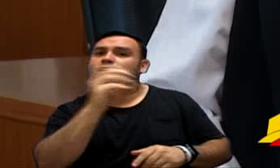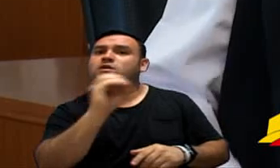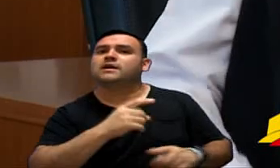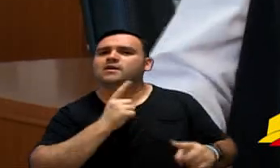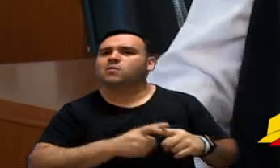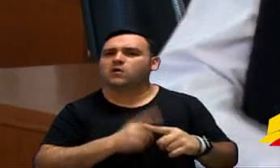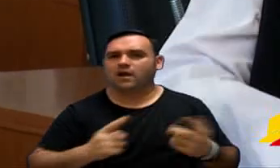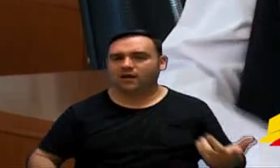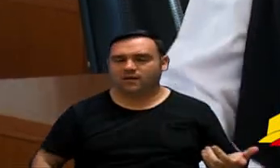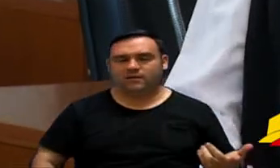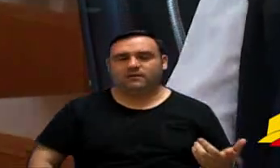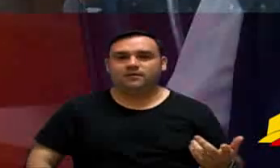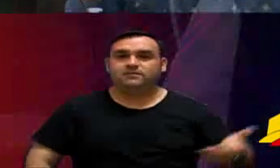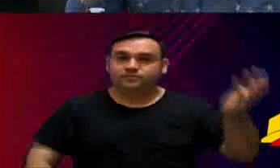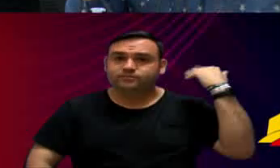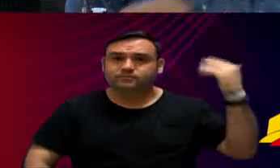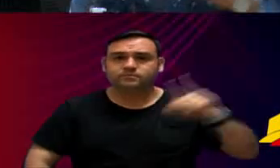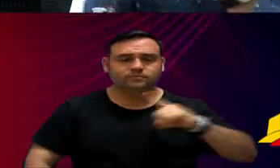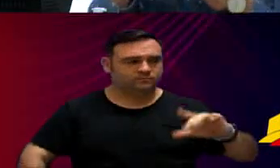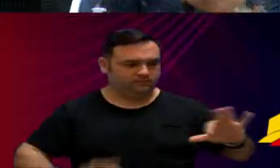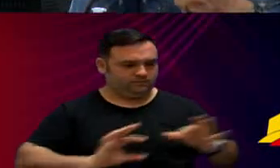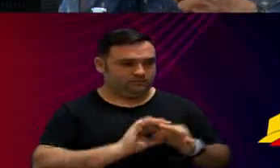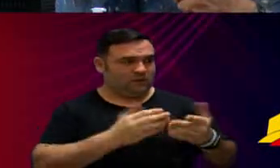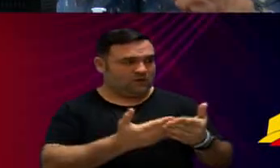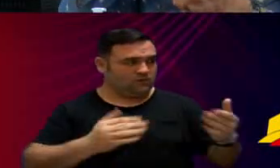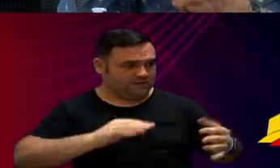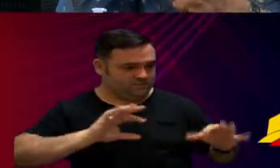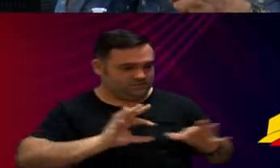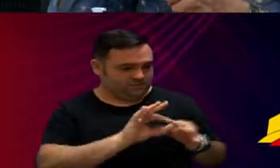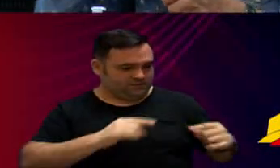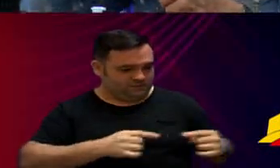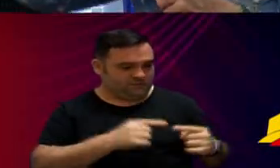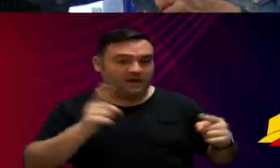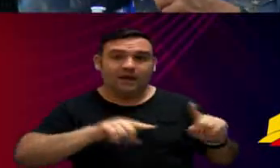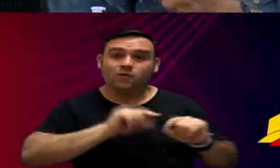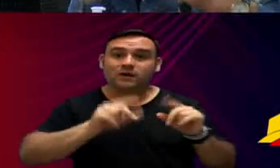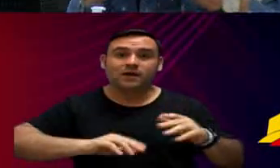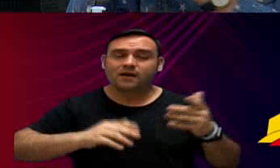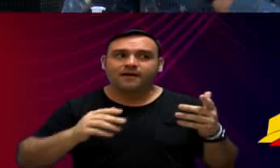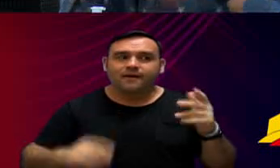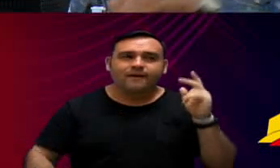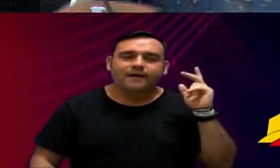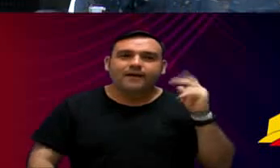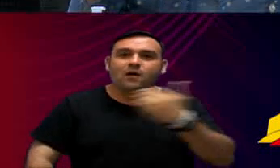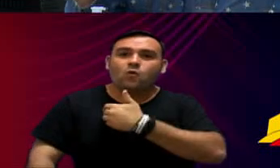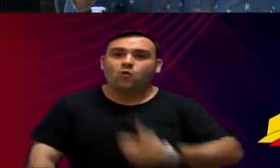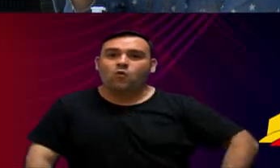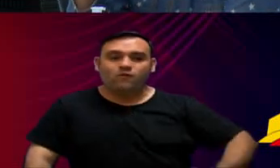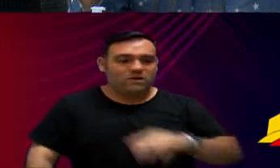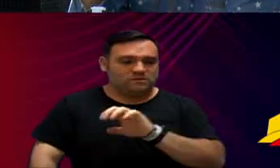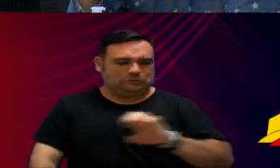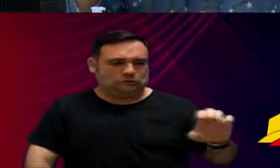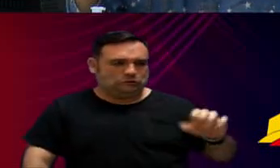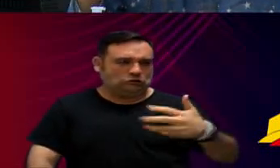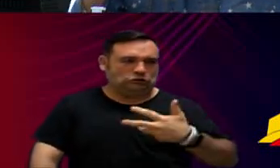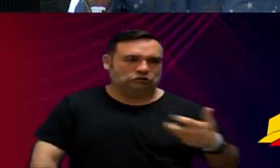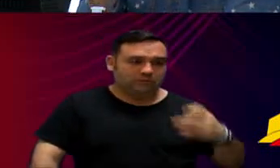Já que estava ligado a vocês, era basicamente um governo